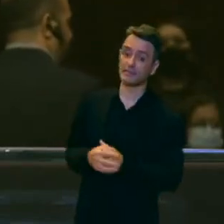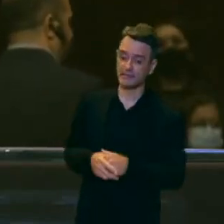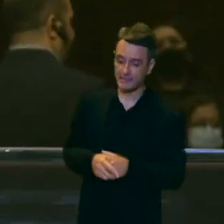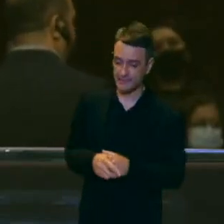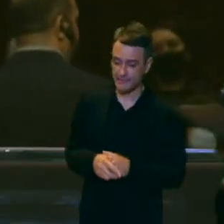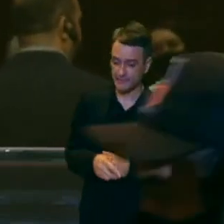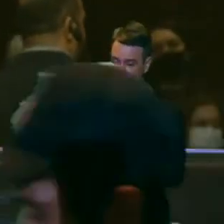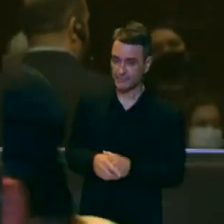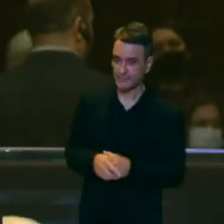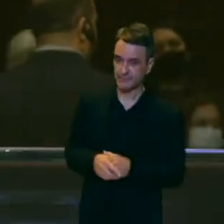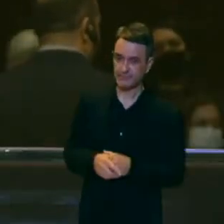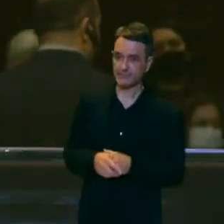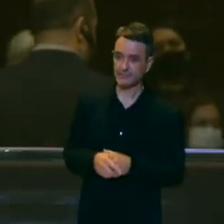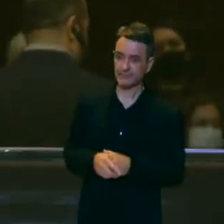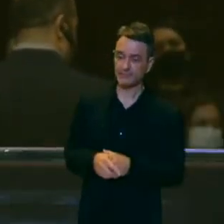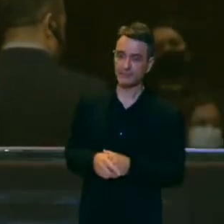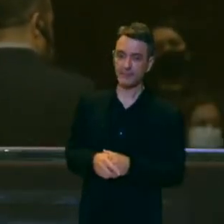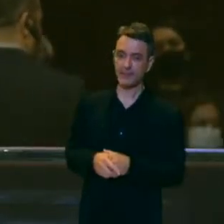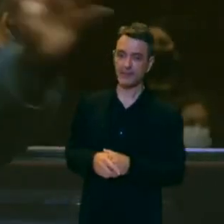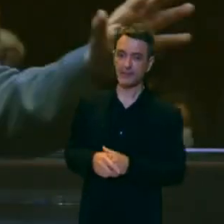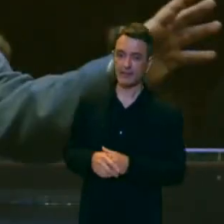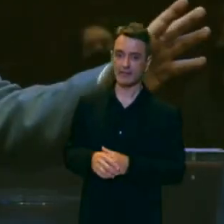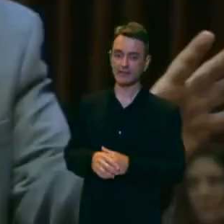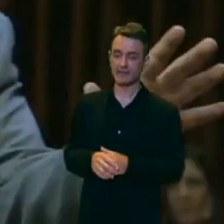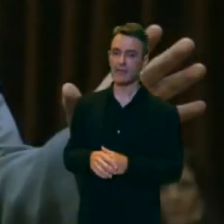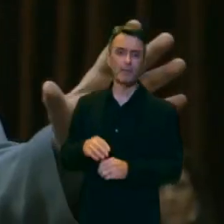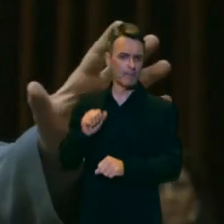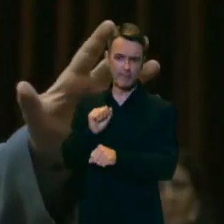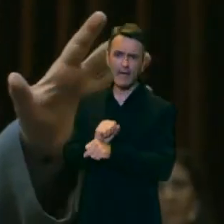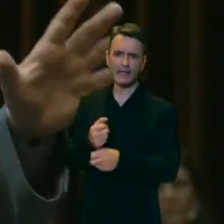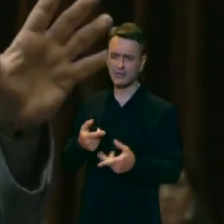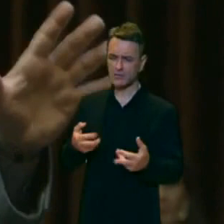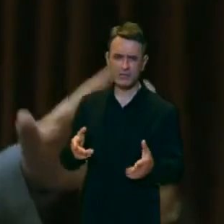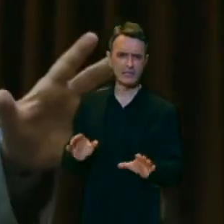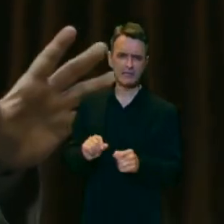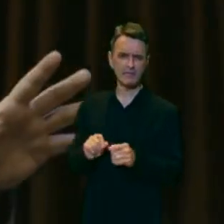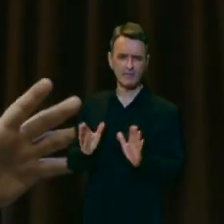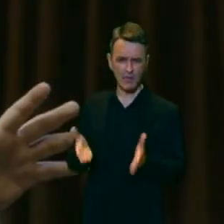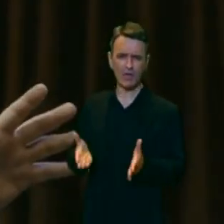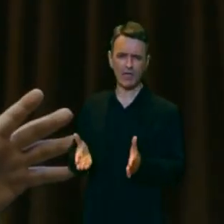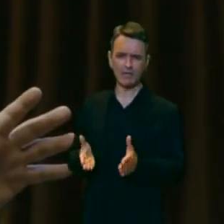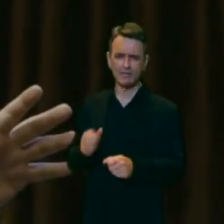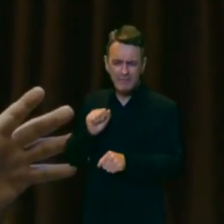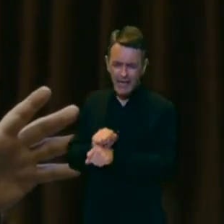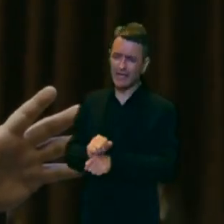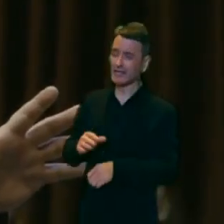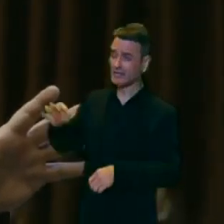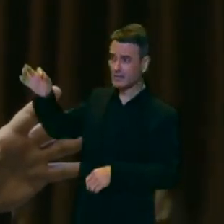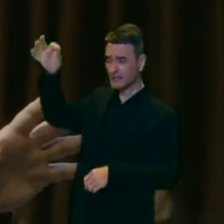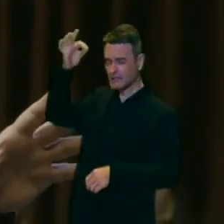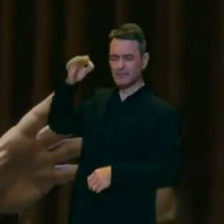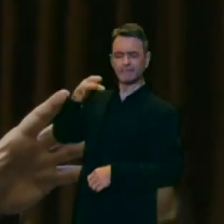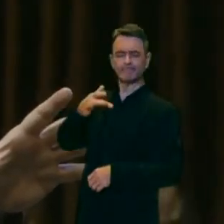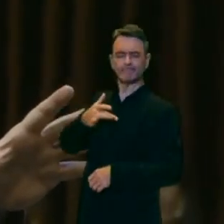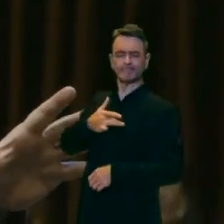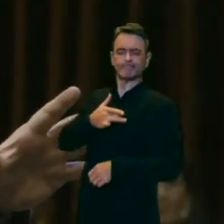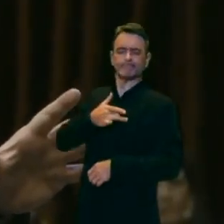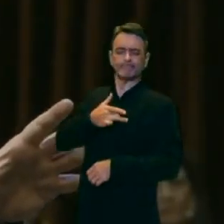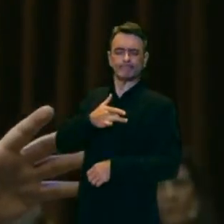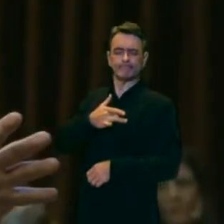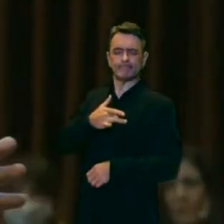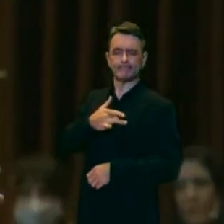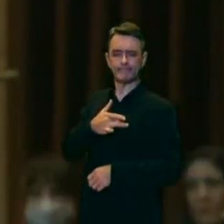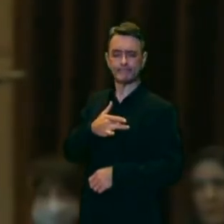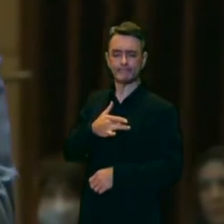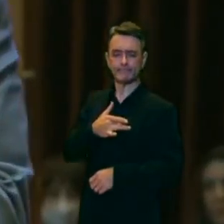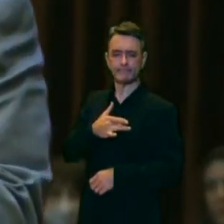é digno da nossa resposta. Então para tudo que você está fazendo e vai escutar a voz do Espírito agora no seu coração. Tá?